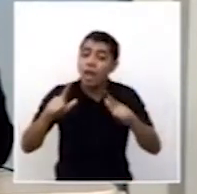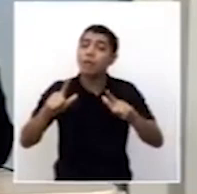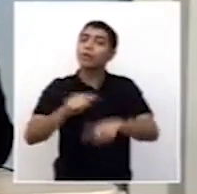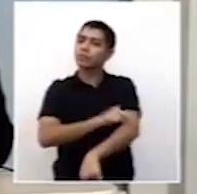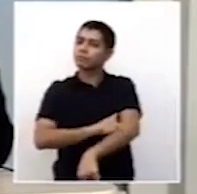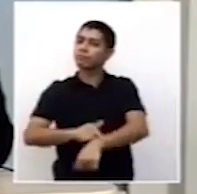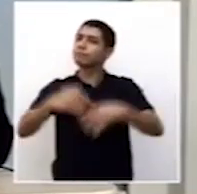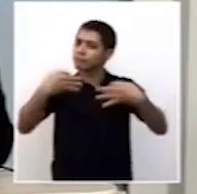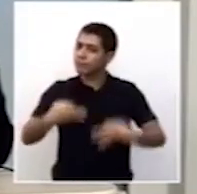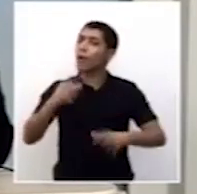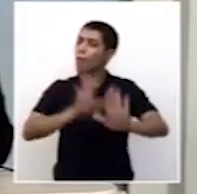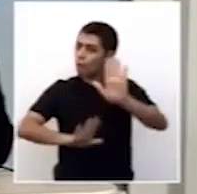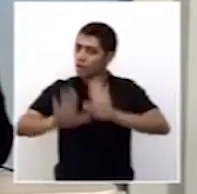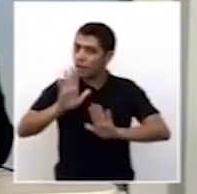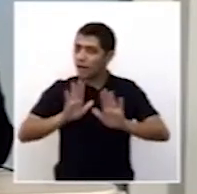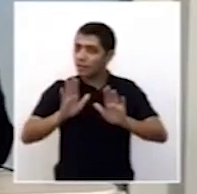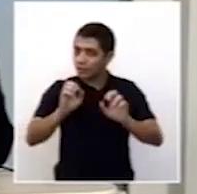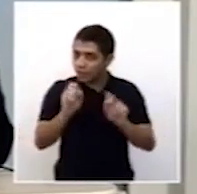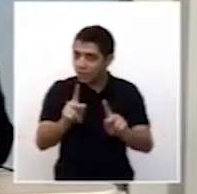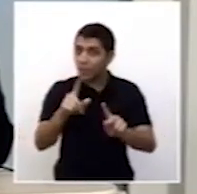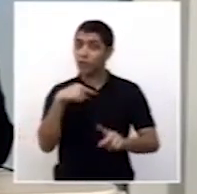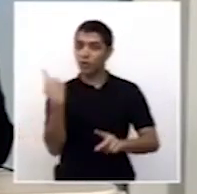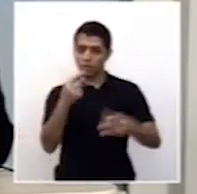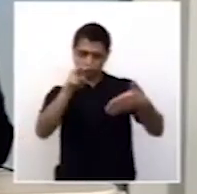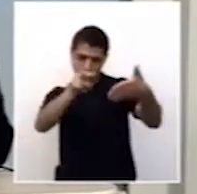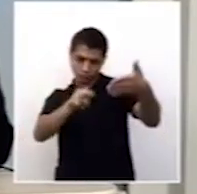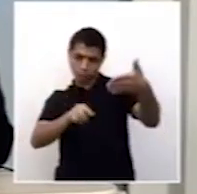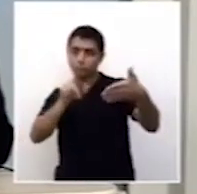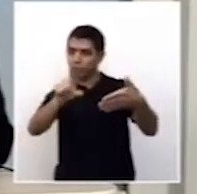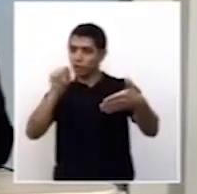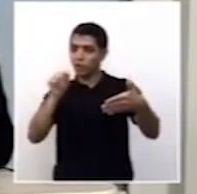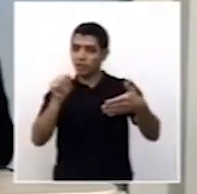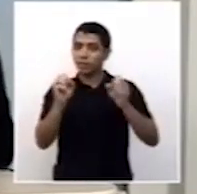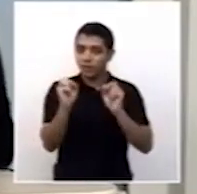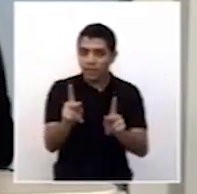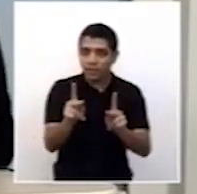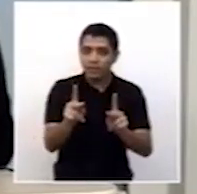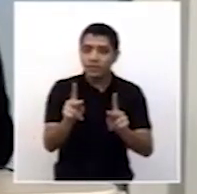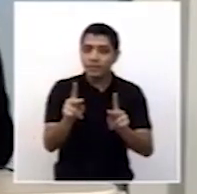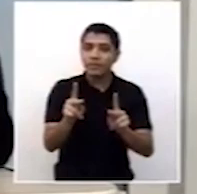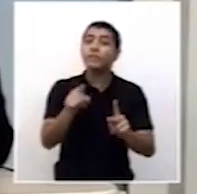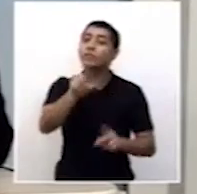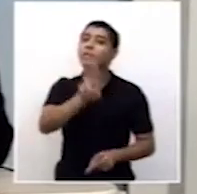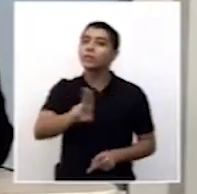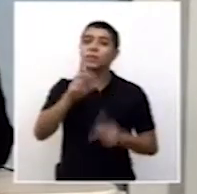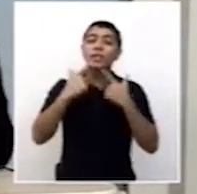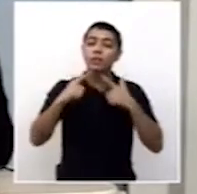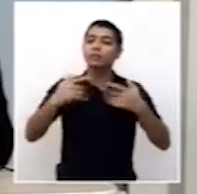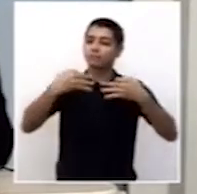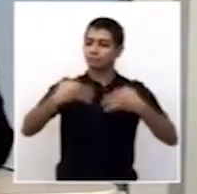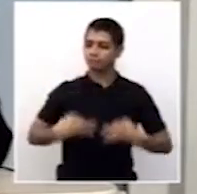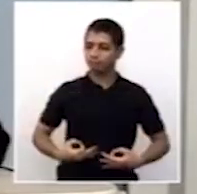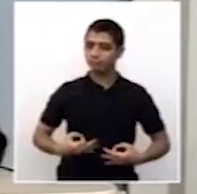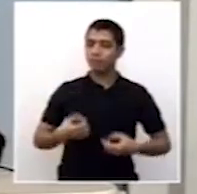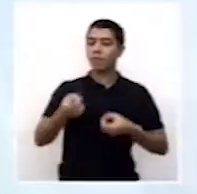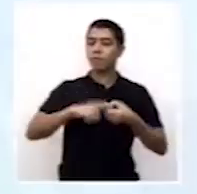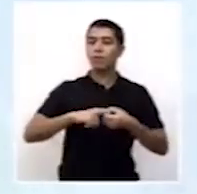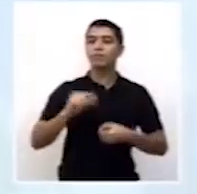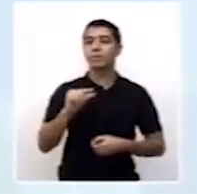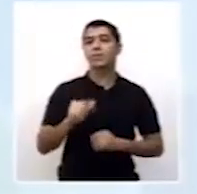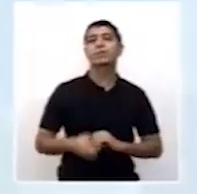olha o que você vai falar, porque nós vamos escolher, certo? Então, olhe bem a linguagem que você vai usar no chat. Voltamos daqui a pouco.